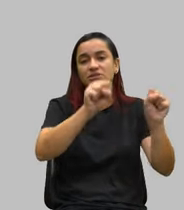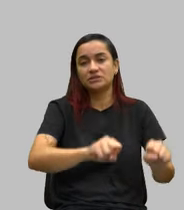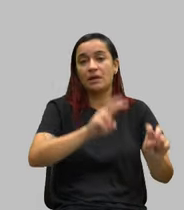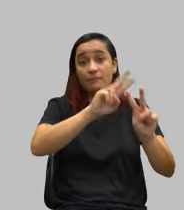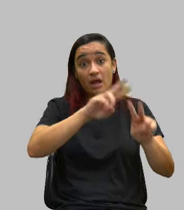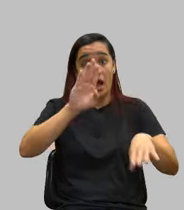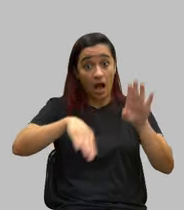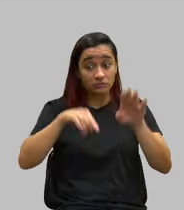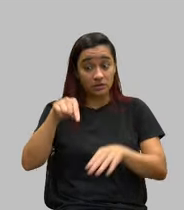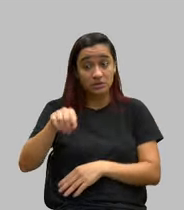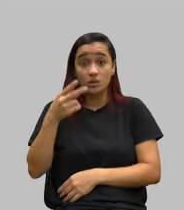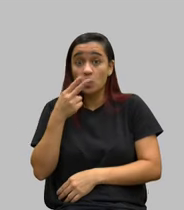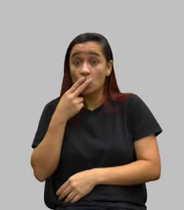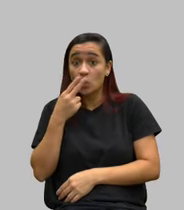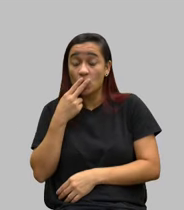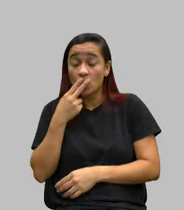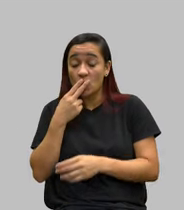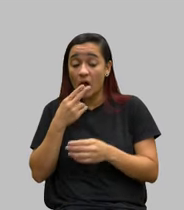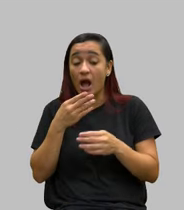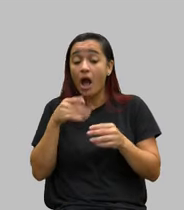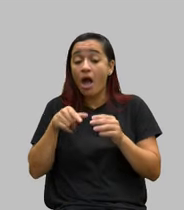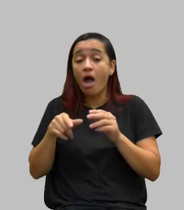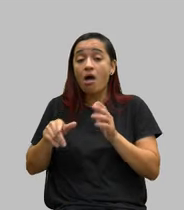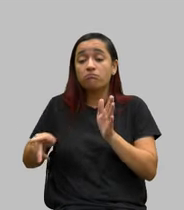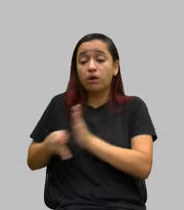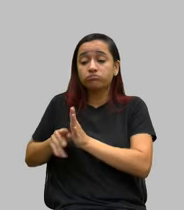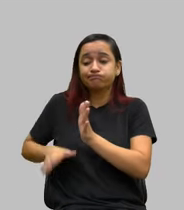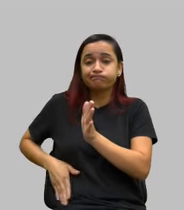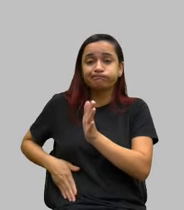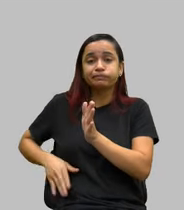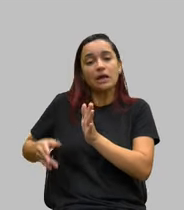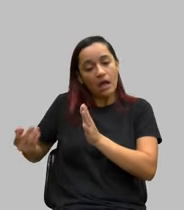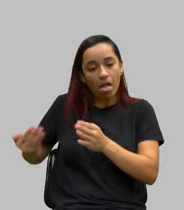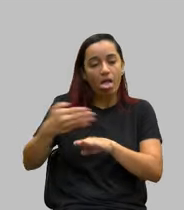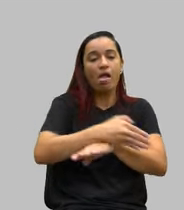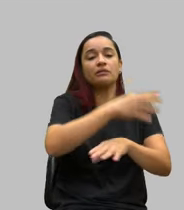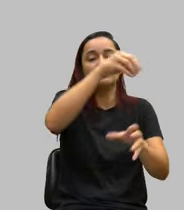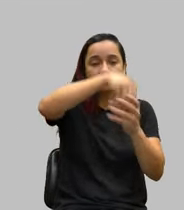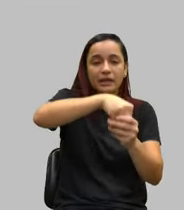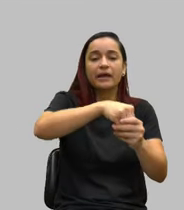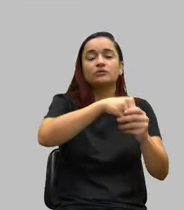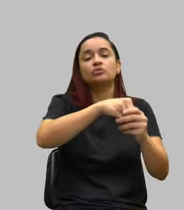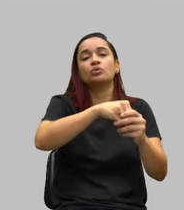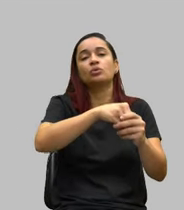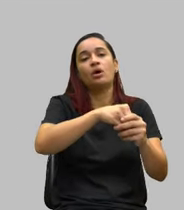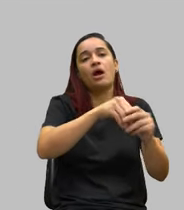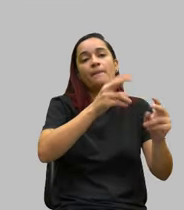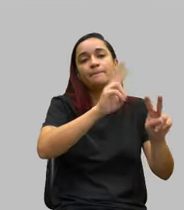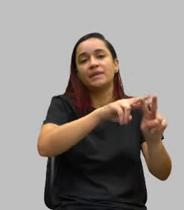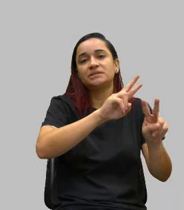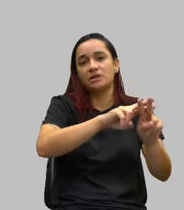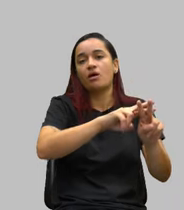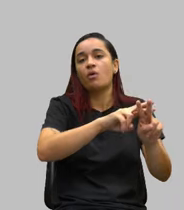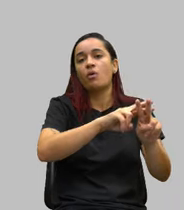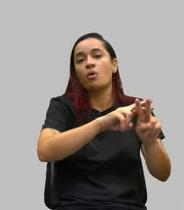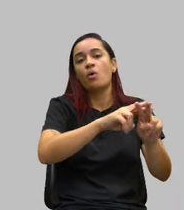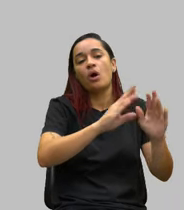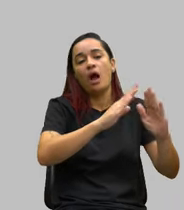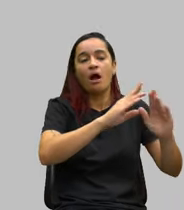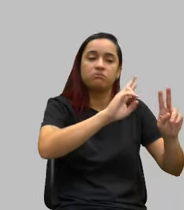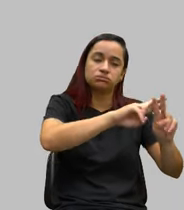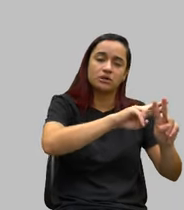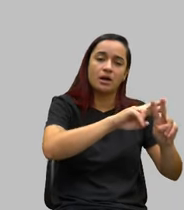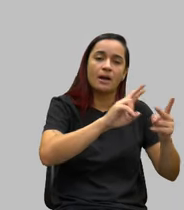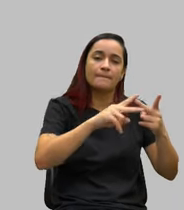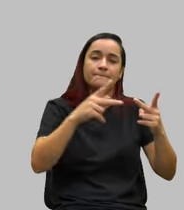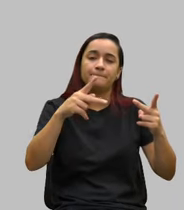contrabandeados que estão chegando até o interior das nossas unidades prisionais sejam elas presídio penitenciária quereria que